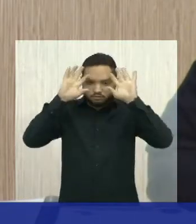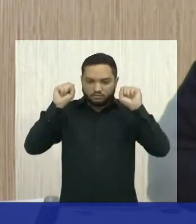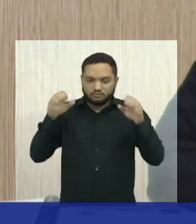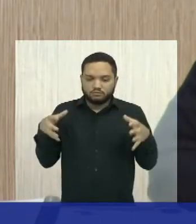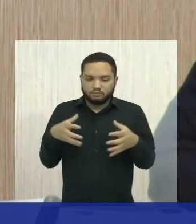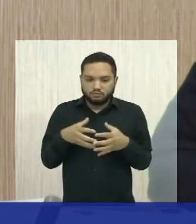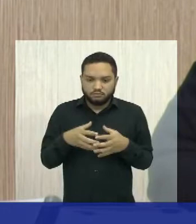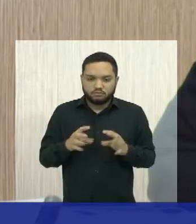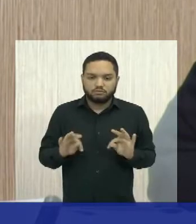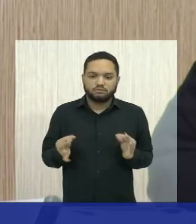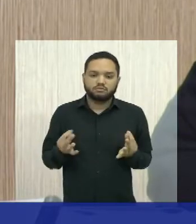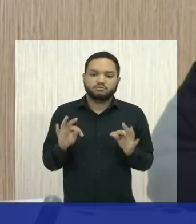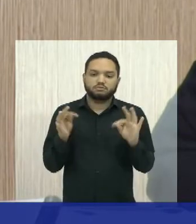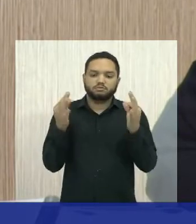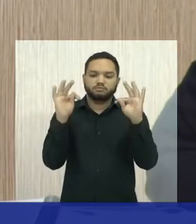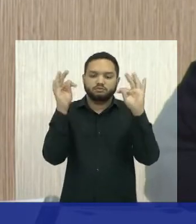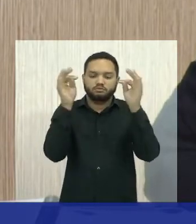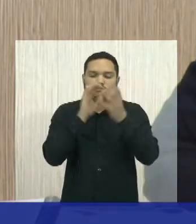questão da tecnologia